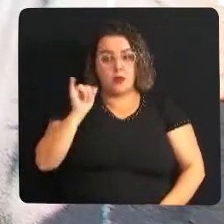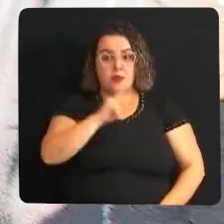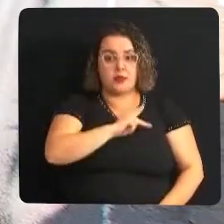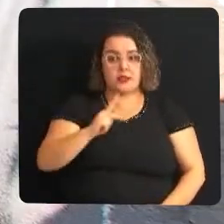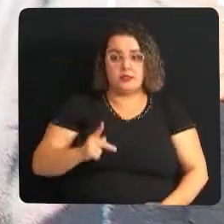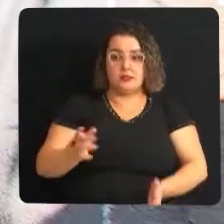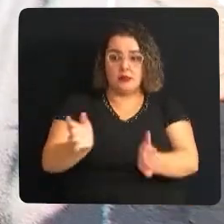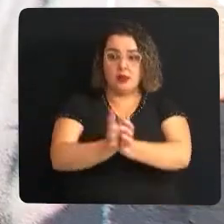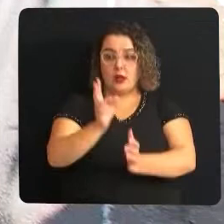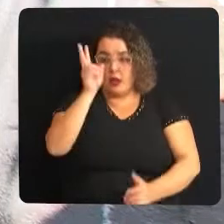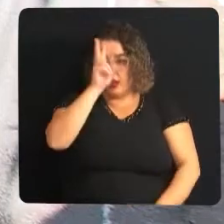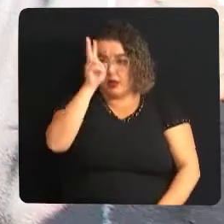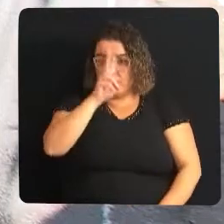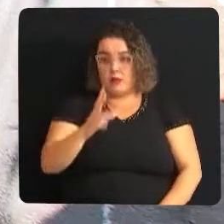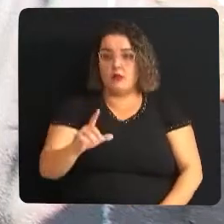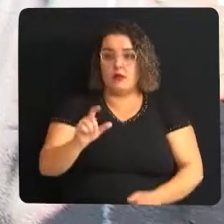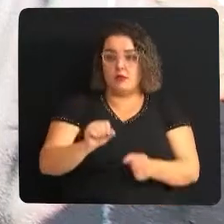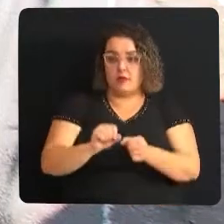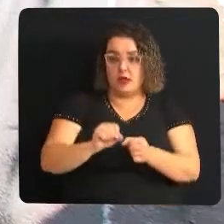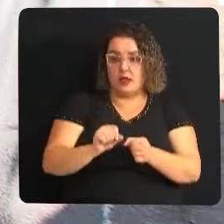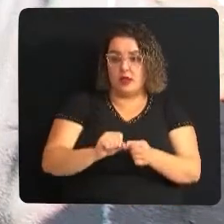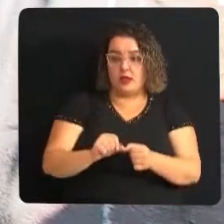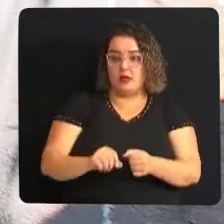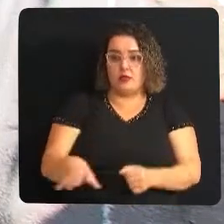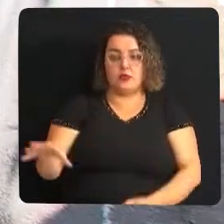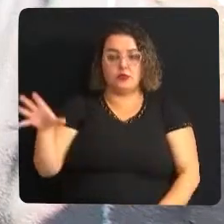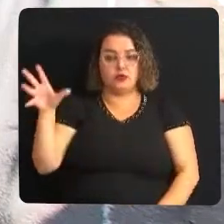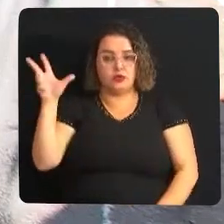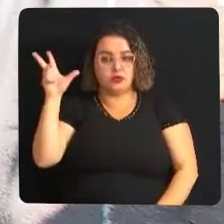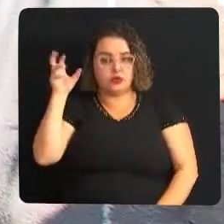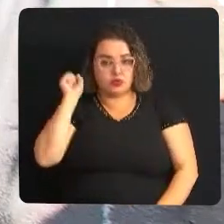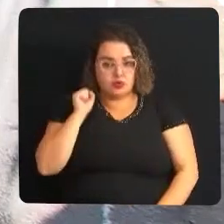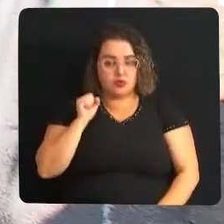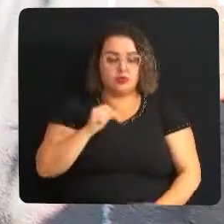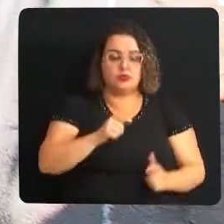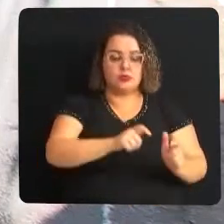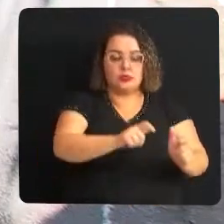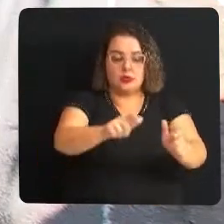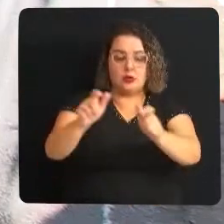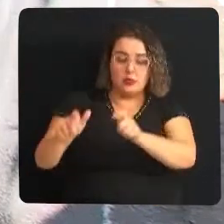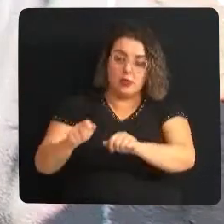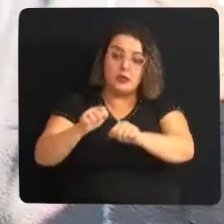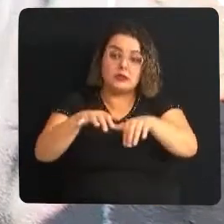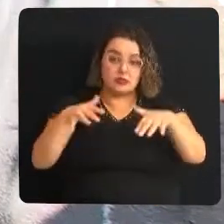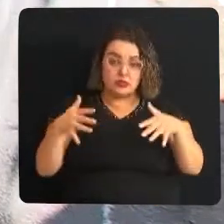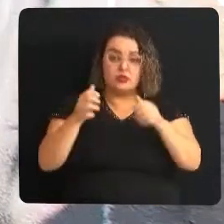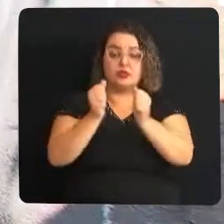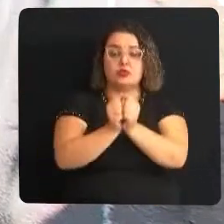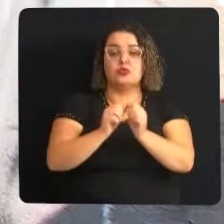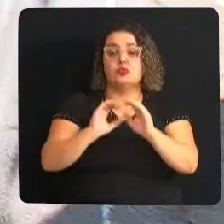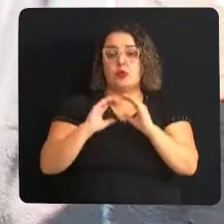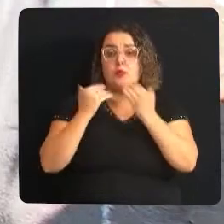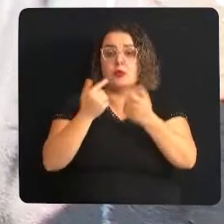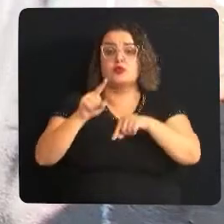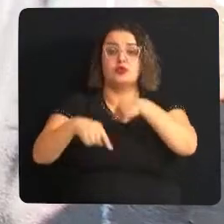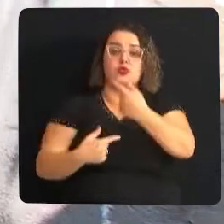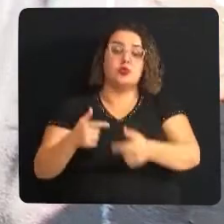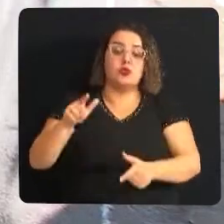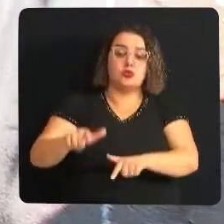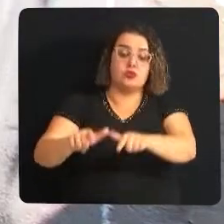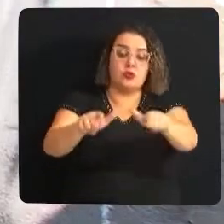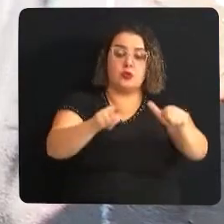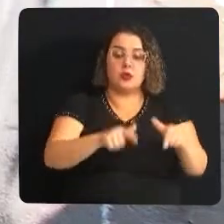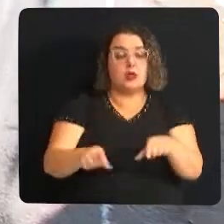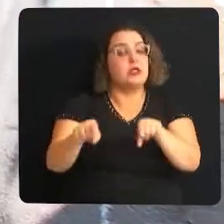da comissão, lembra que foram realizadas escutas locais e audiências em comunidades de outras regiões